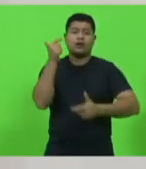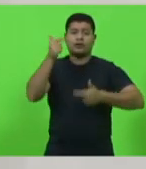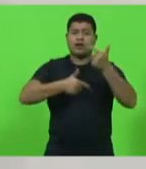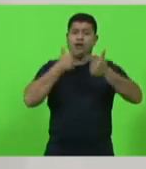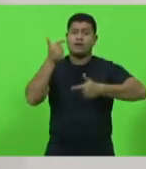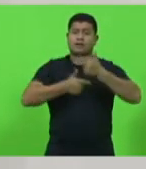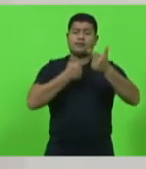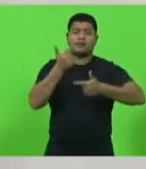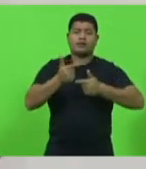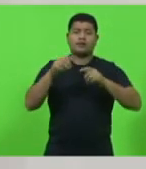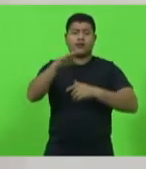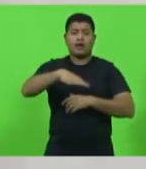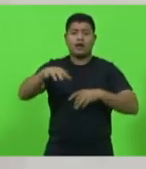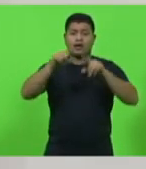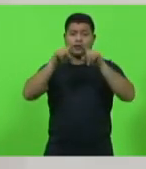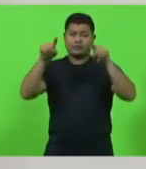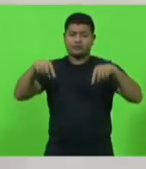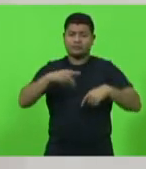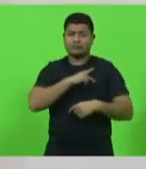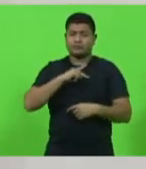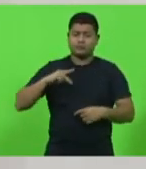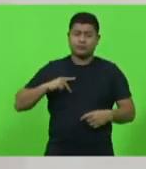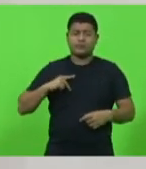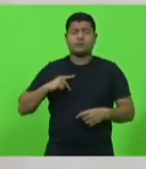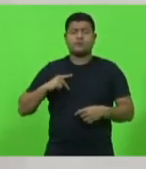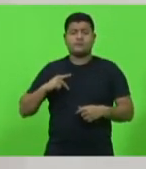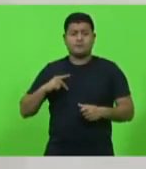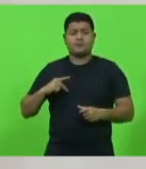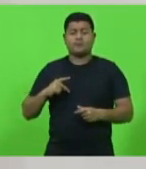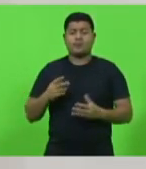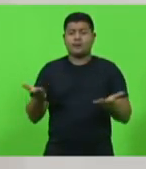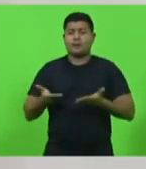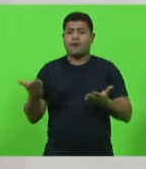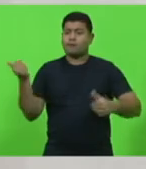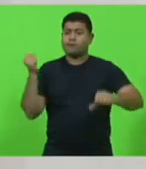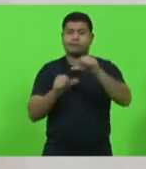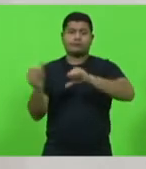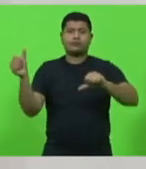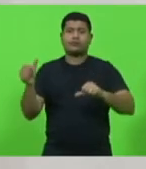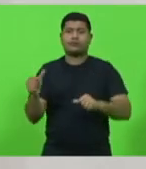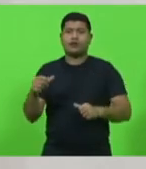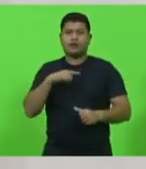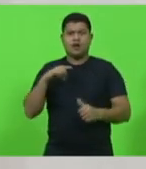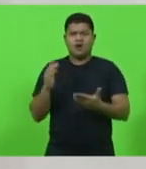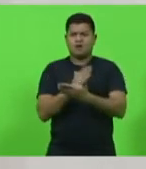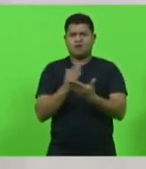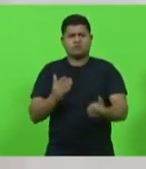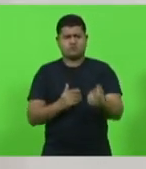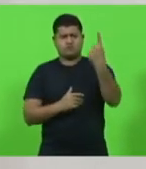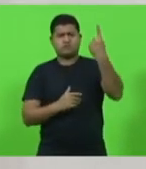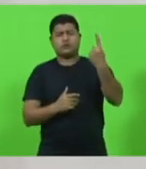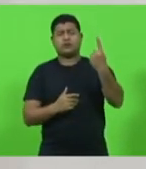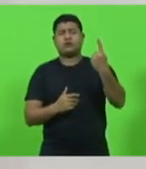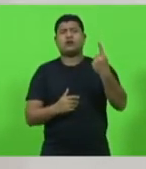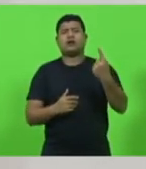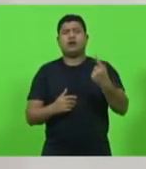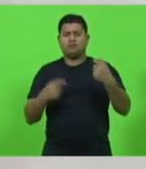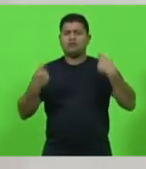de repente, vão ter uma alteração. Tem aberrações? Tem que mudar.